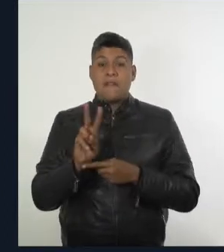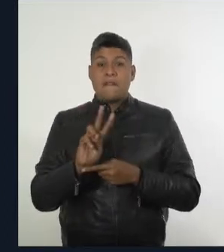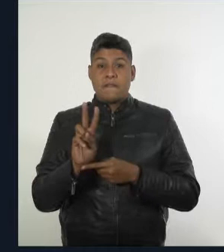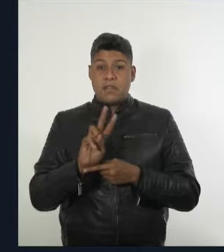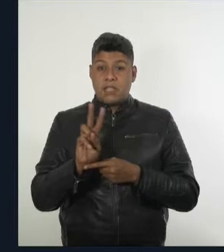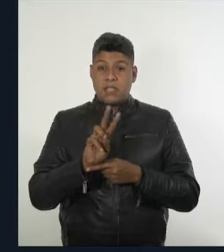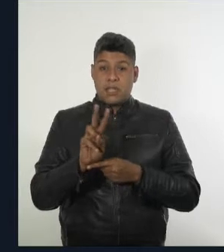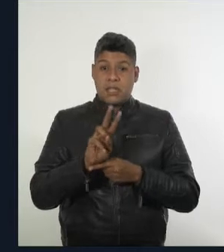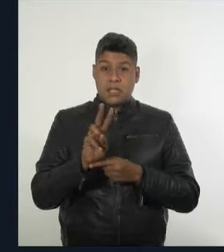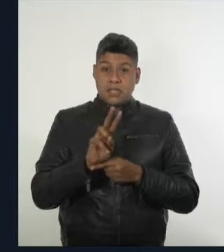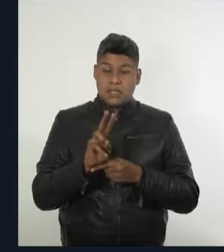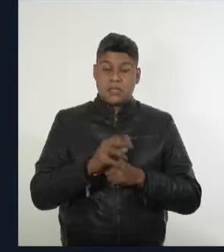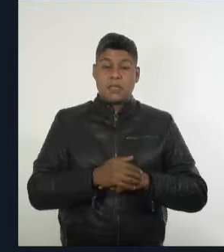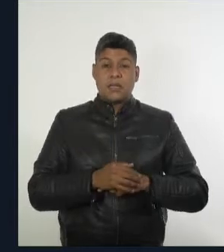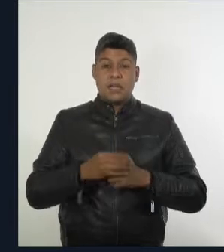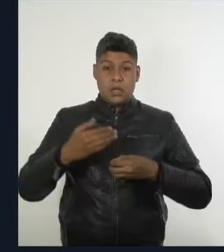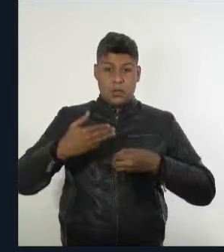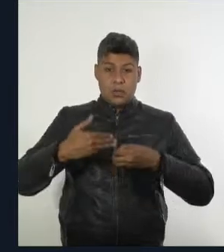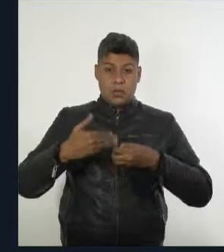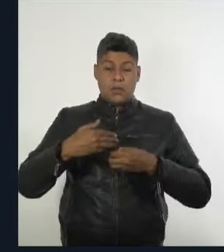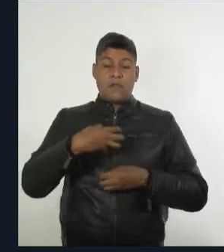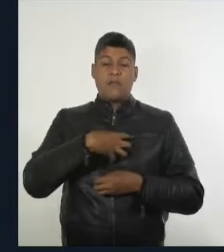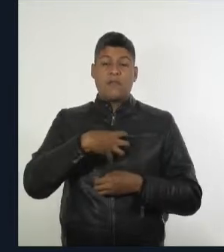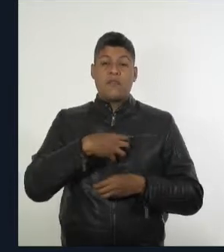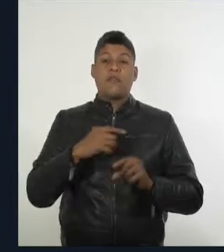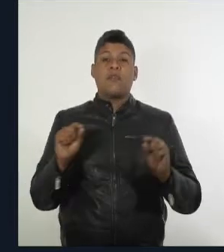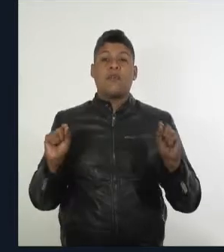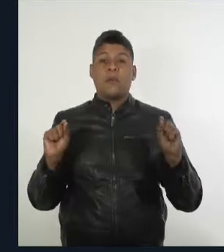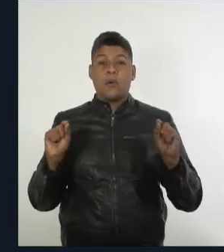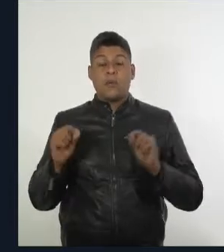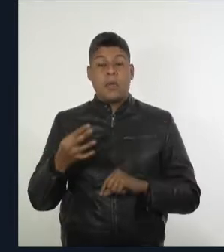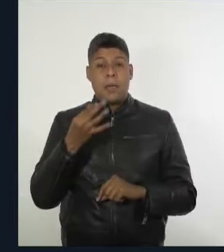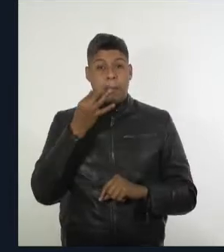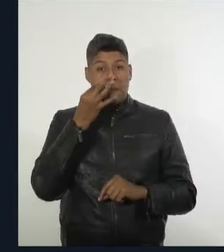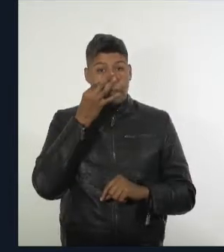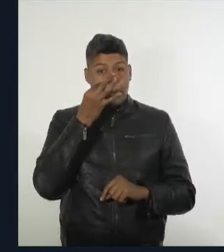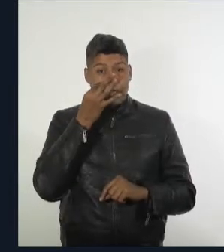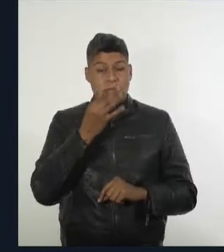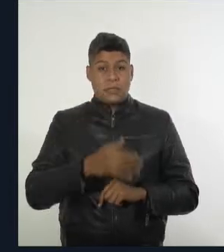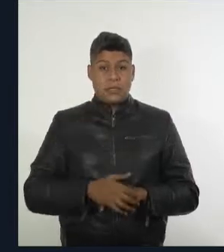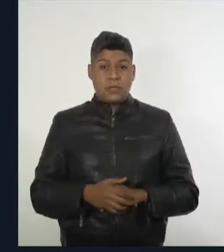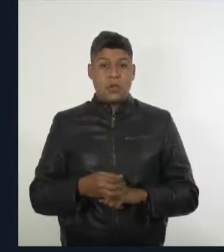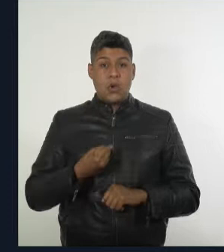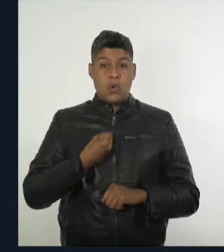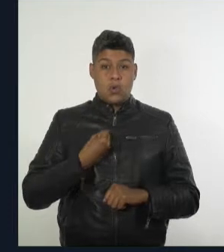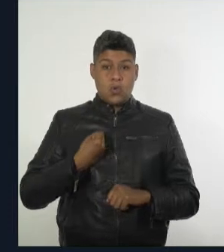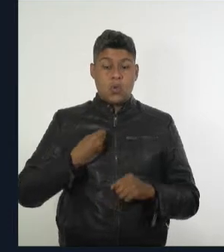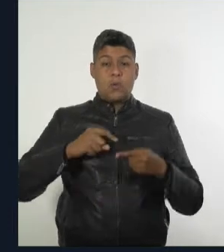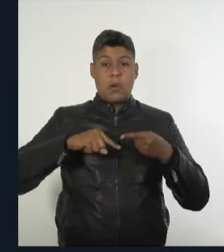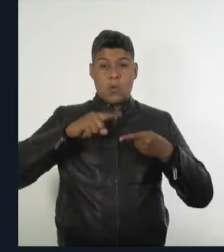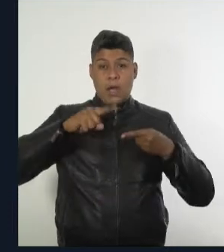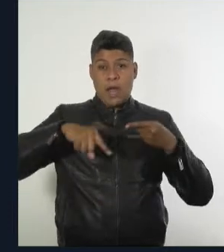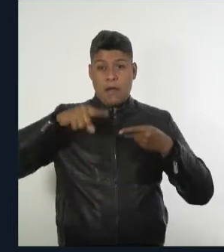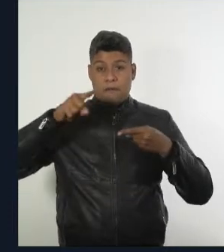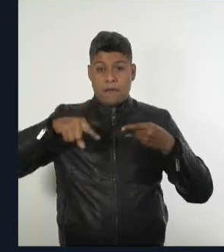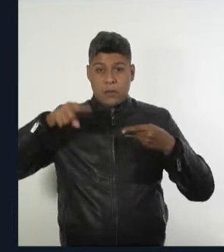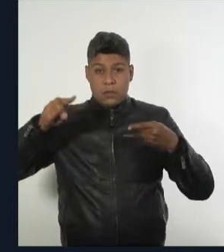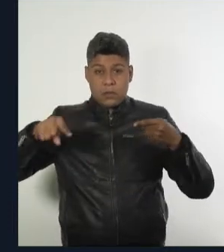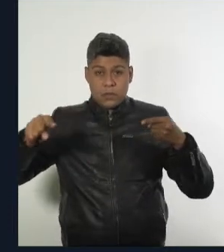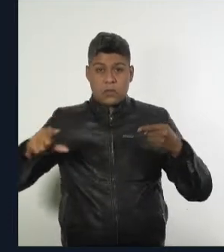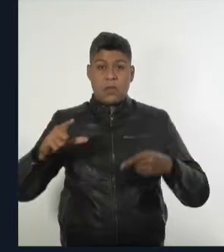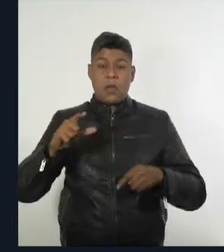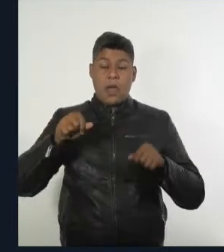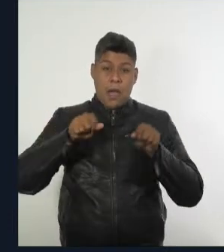do município, de forma muito presente, os números, os gráficos e a tendência